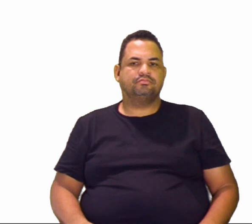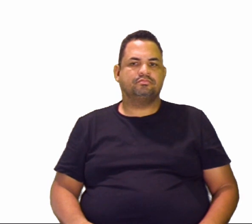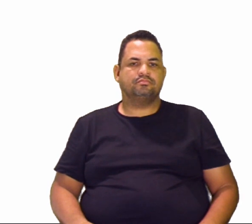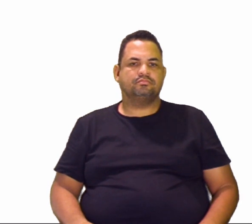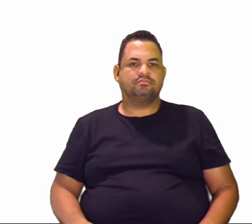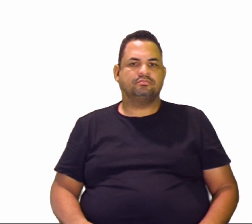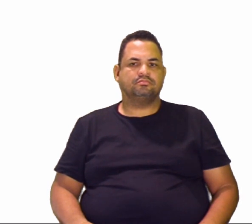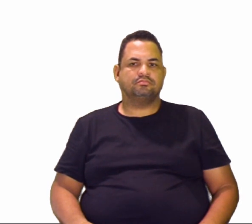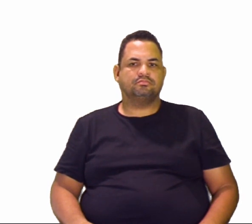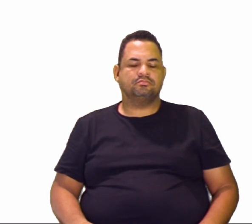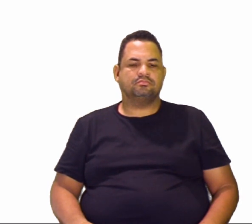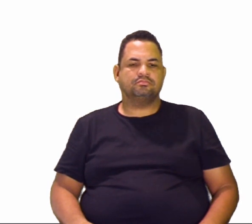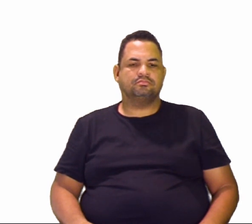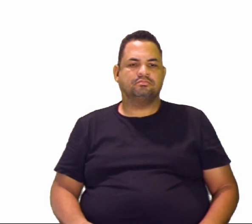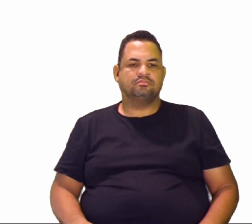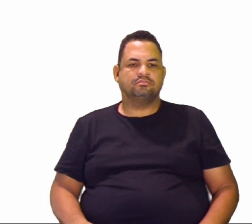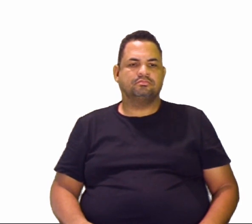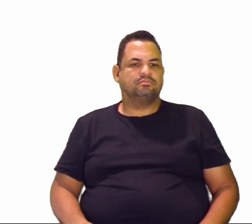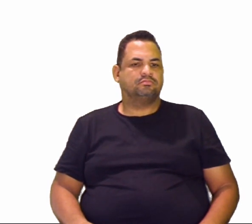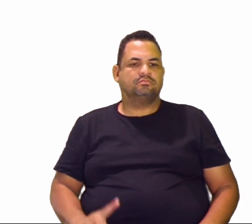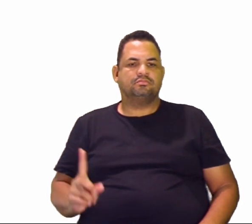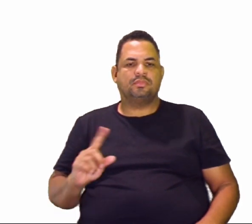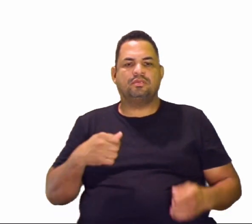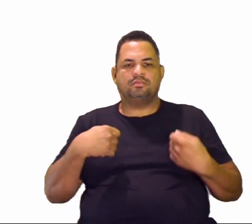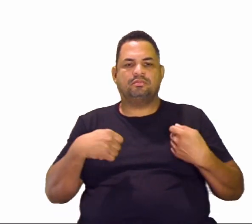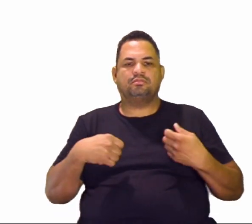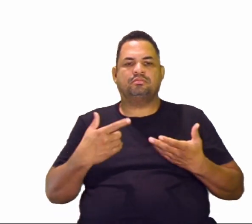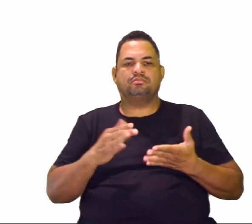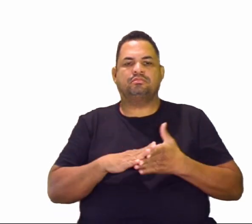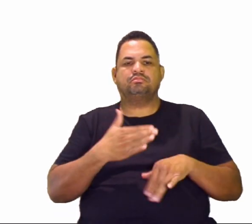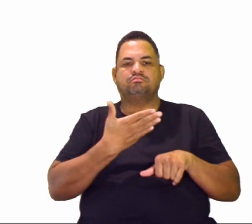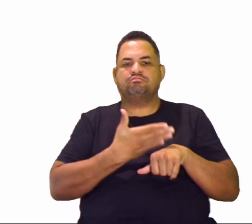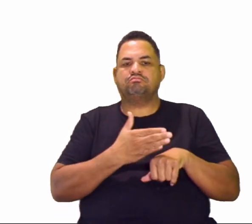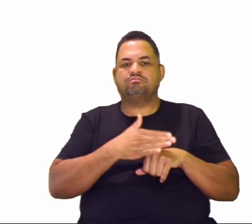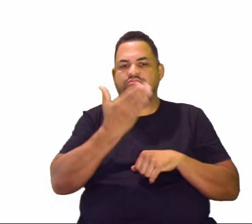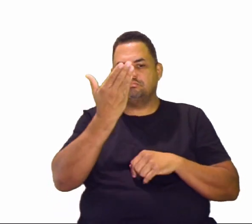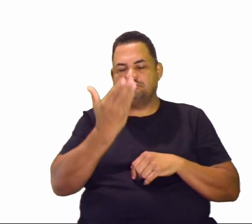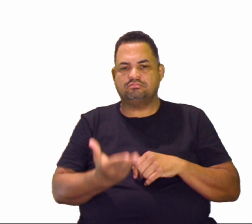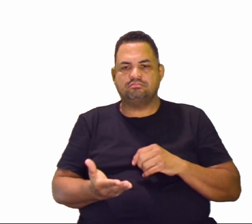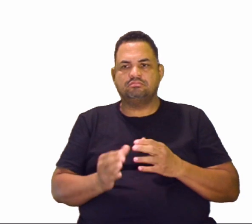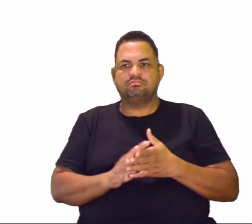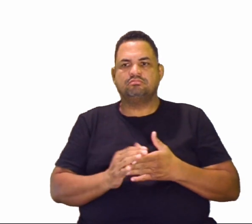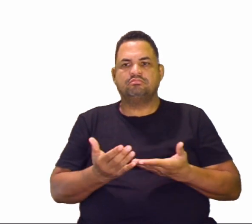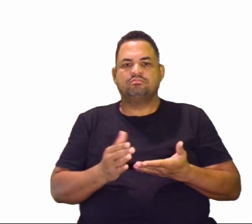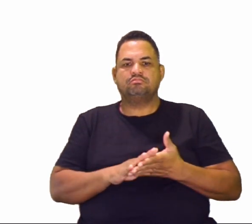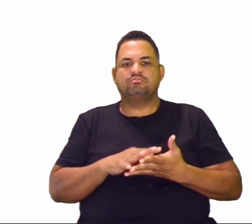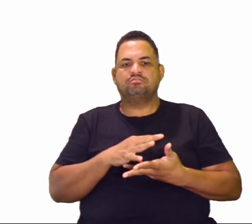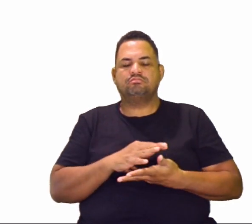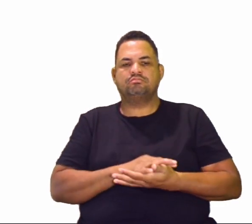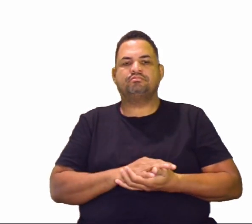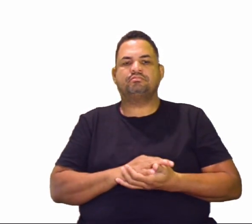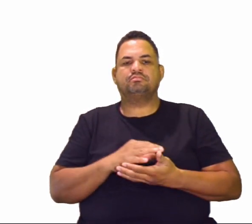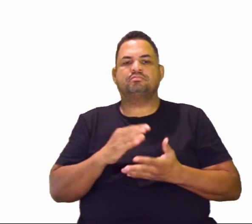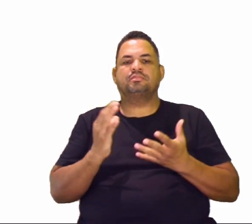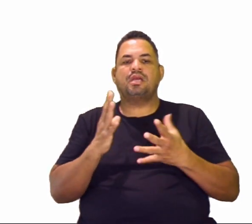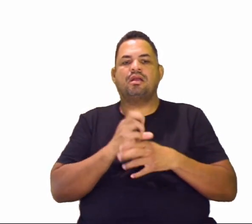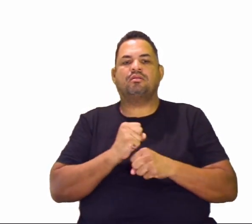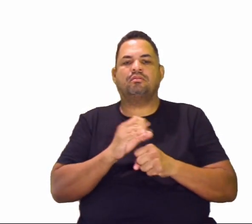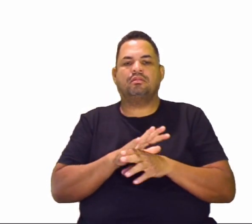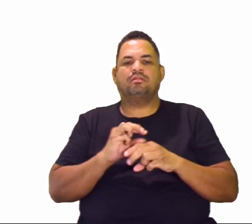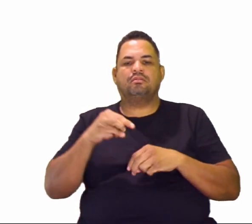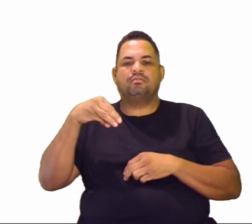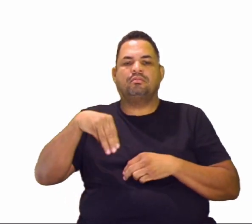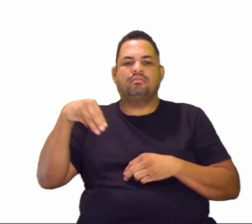me referindo aqui para que não precisa, nesse problema, você envolver a massa molar. Por quê?